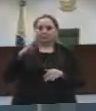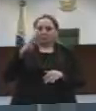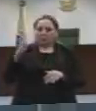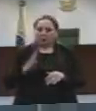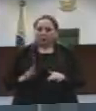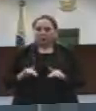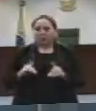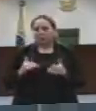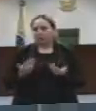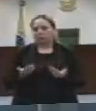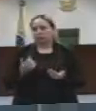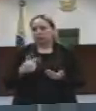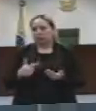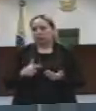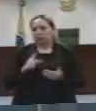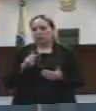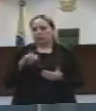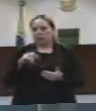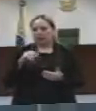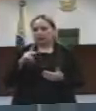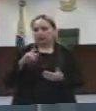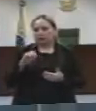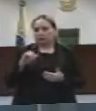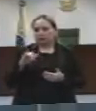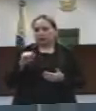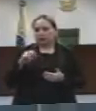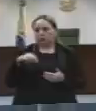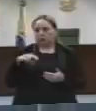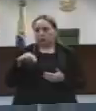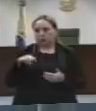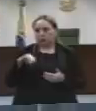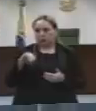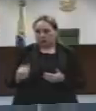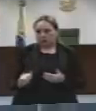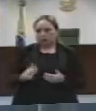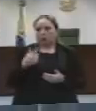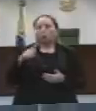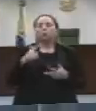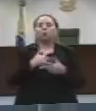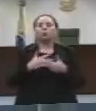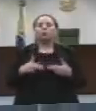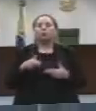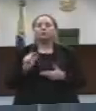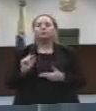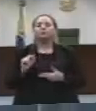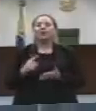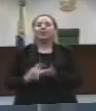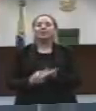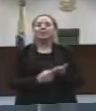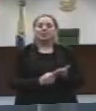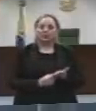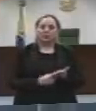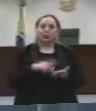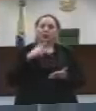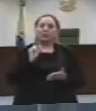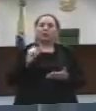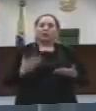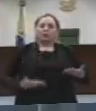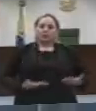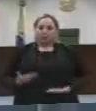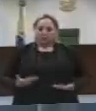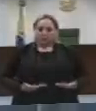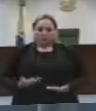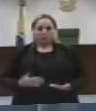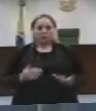exonomia outro é a questão trabalhista onde o Tratado pressupõe que os empregados os servidores que atuam em